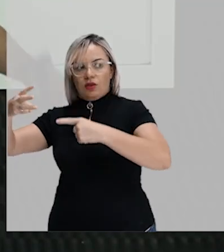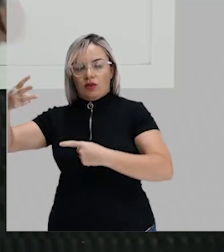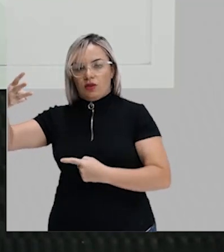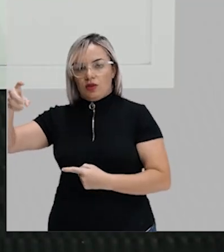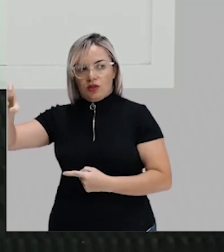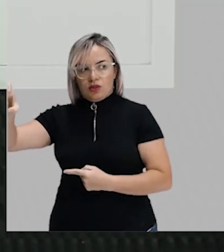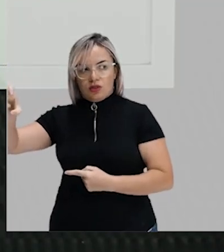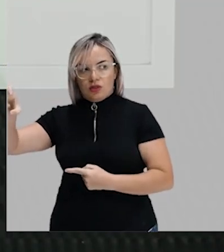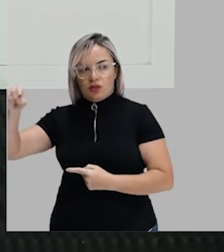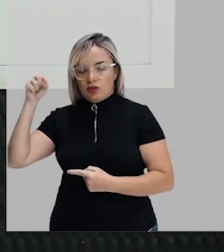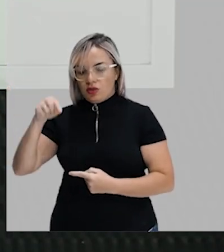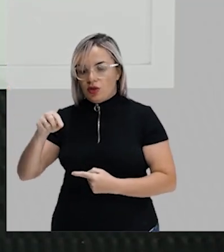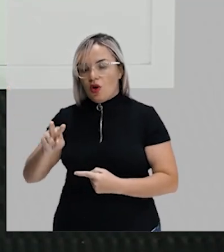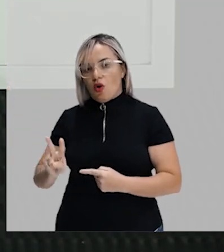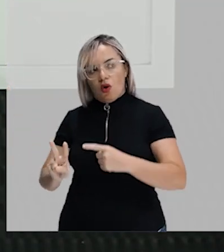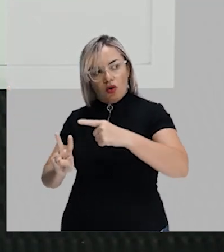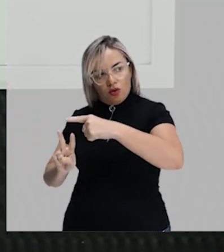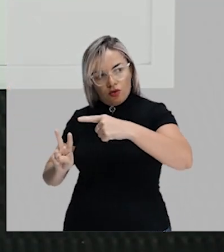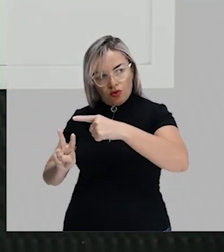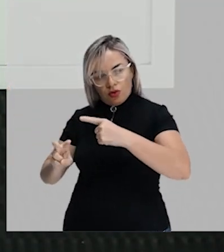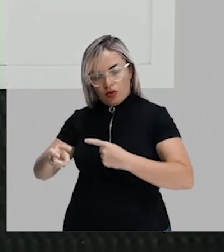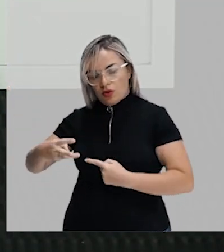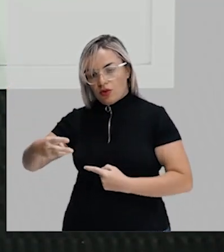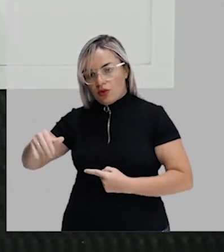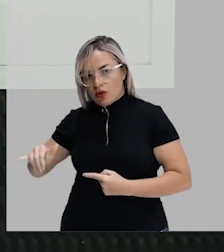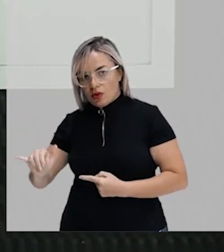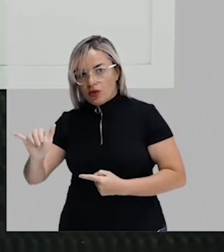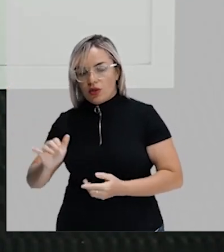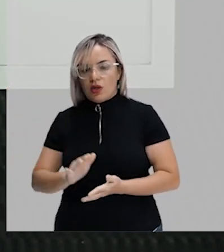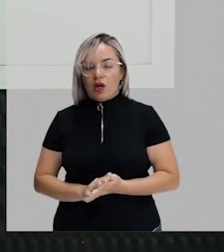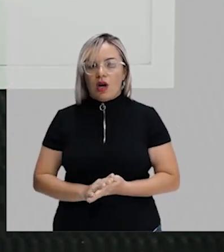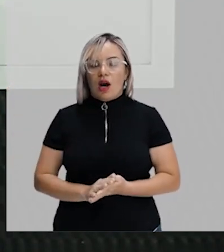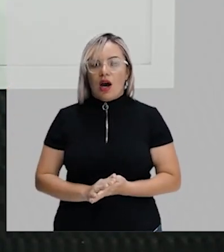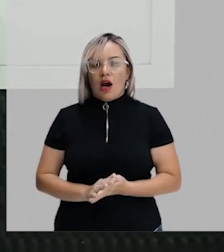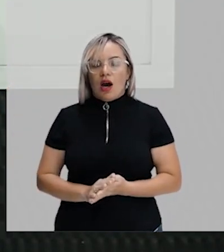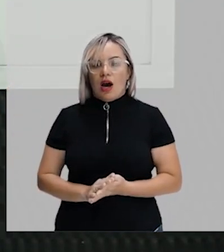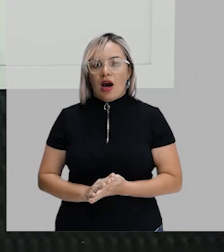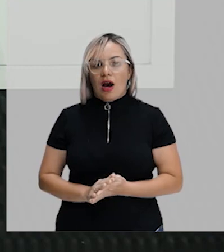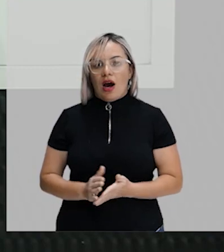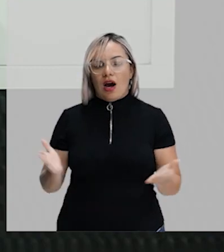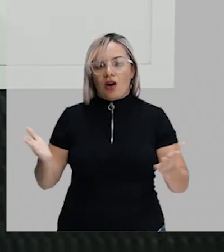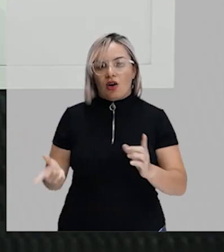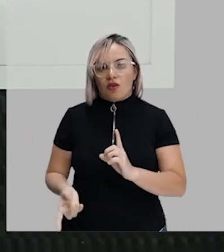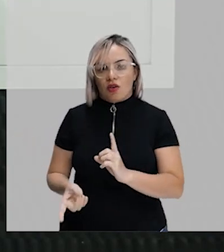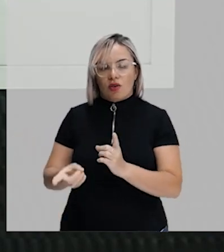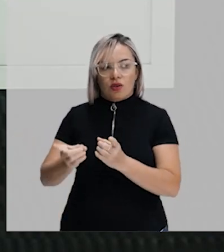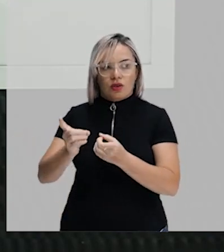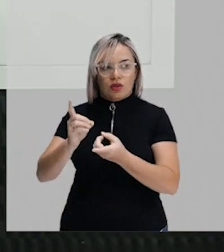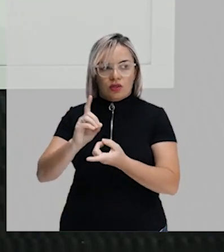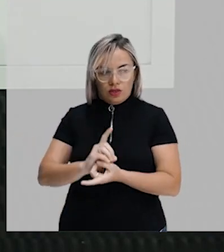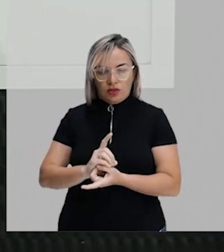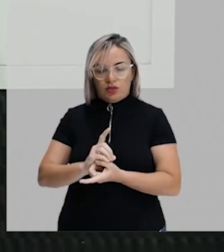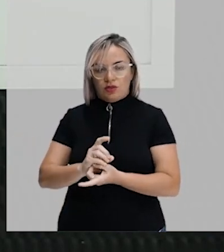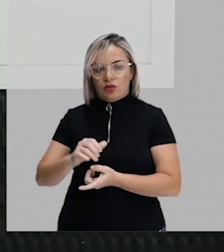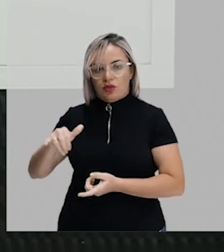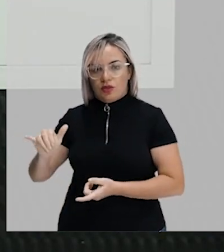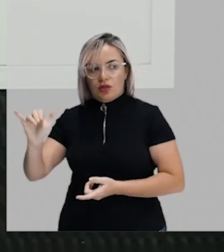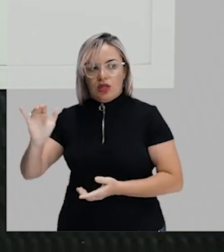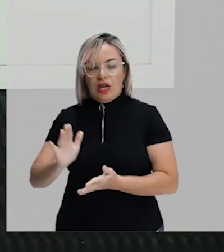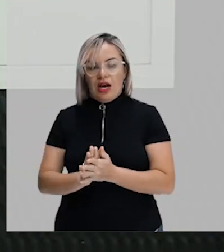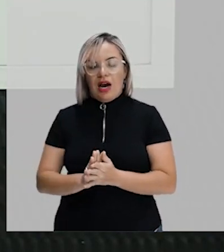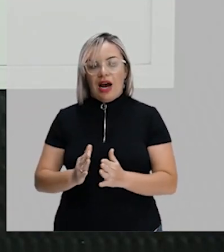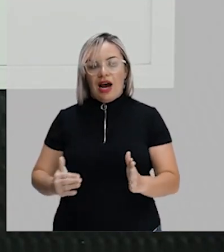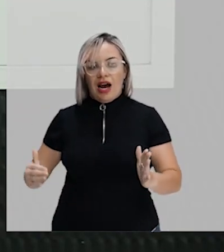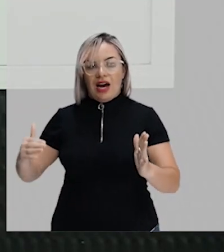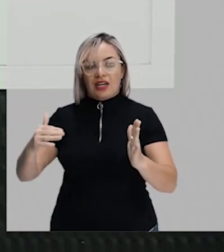Percebo que houve uma inversão no Y, né? Ele apontava para cima e agora ele aponta para baixo, até ele chegar no solo